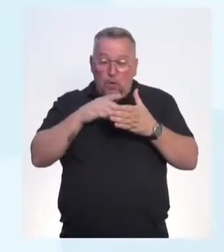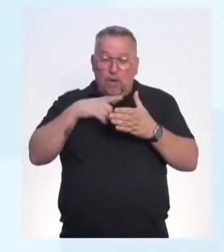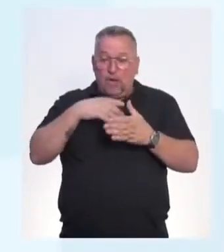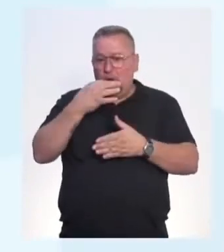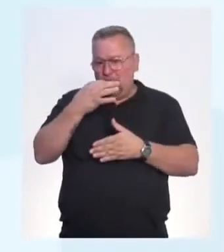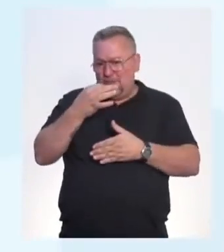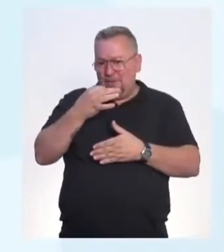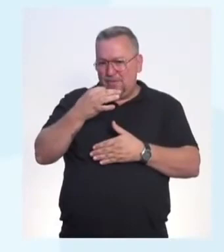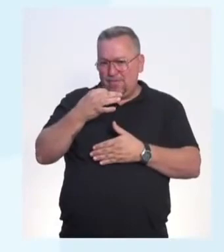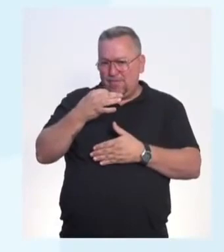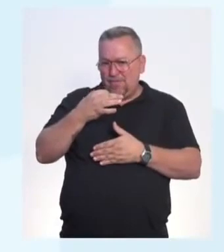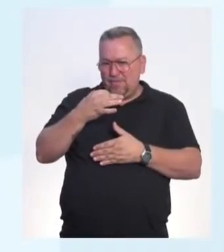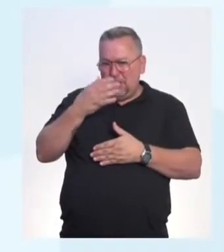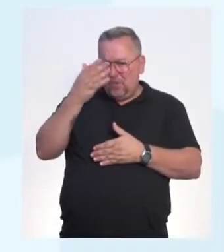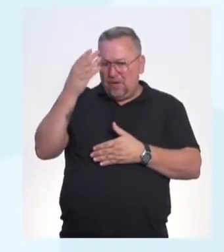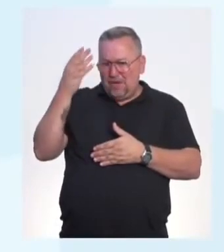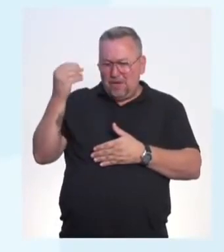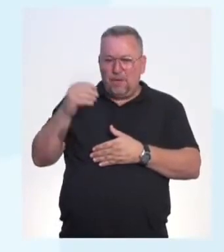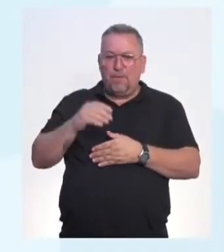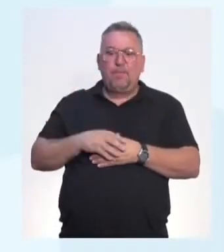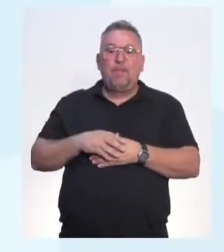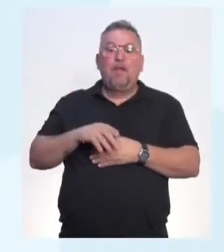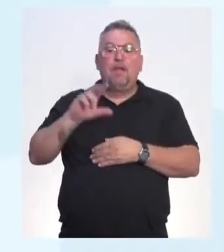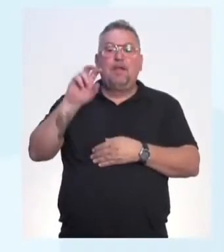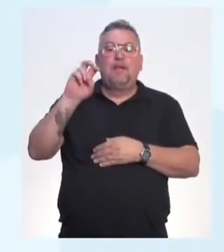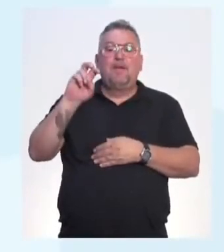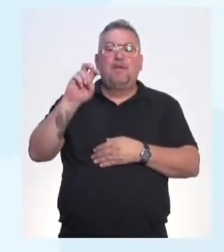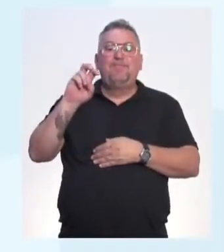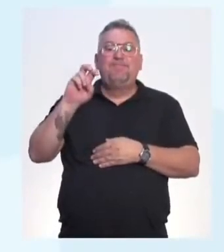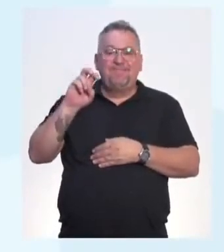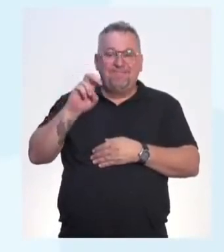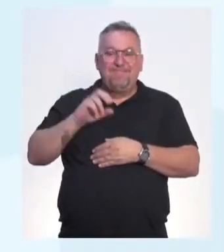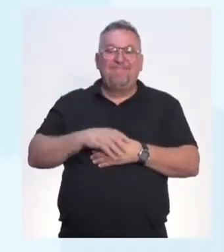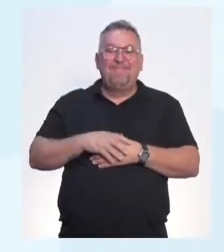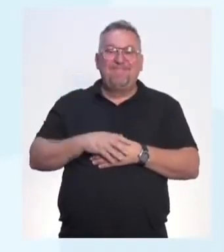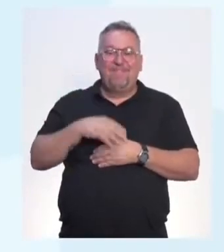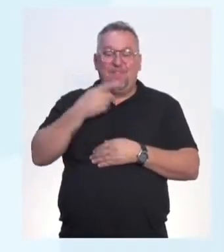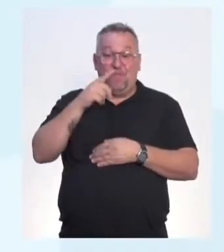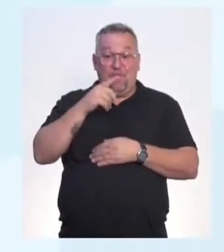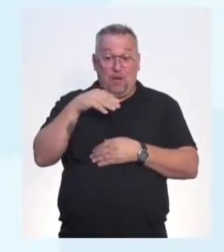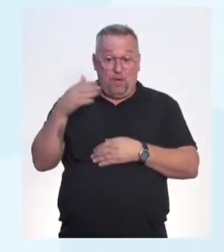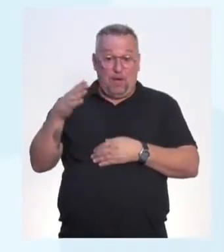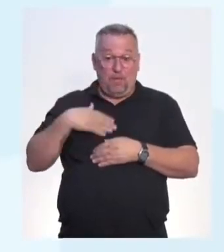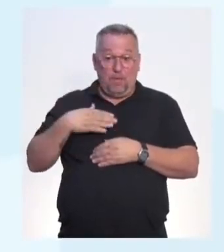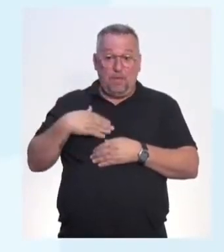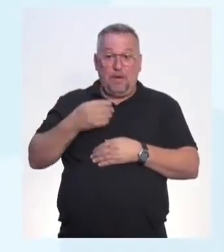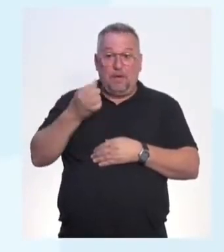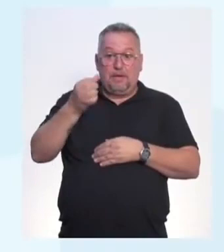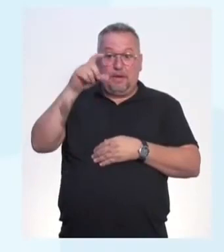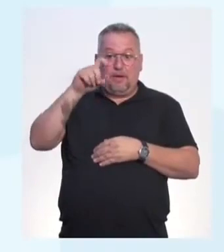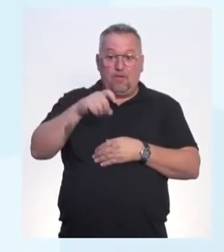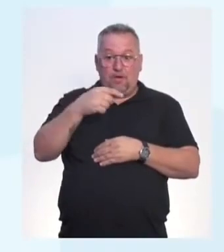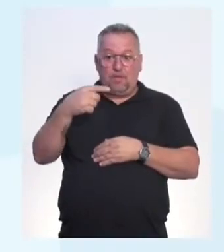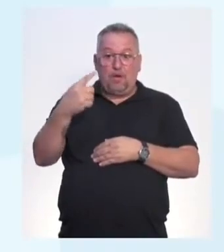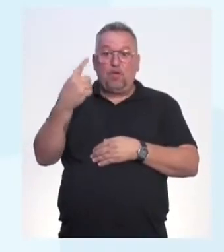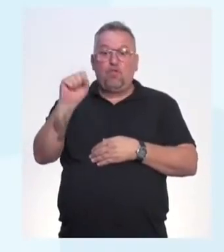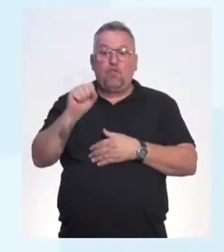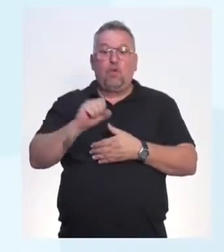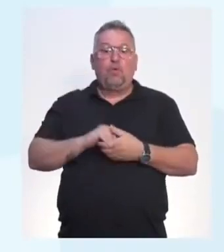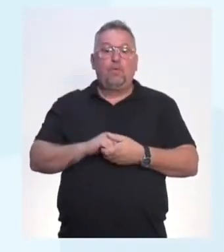acho que era... Eu esqueci. 5. Ah, isso mesmo. Qual que era o lado? Fala um lado aí para mim. 6x menos